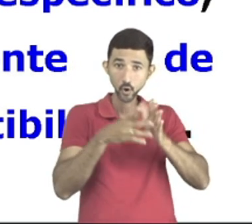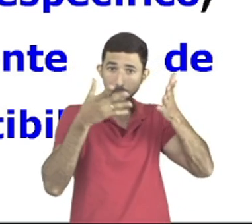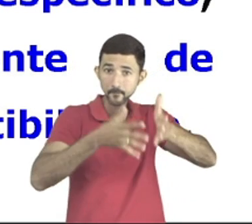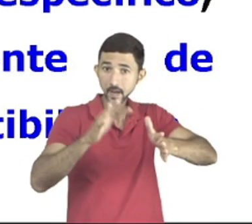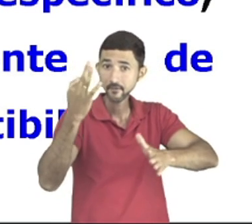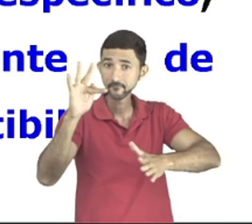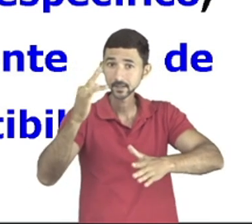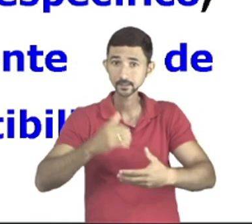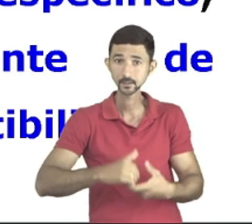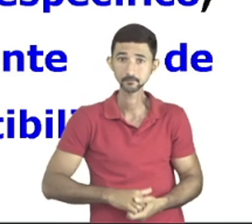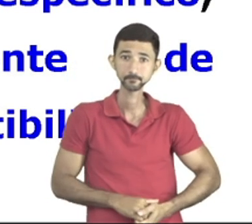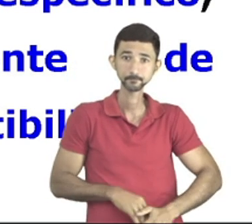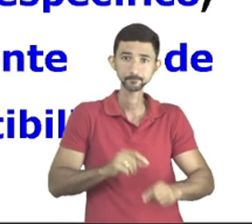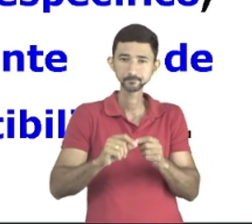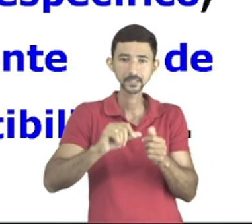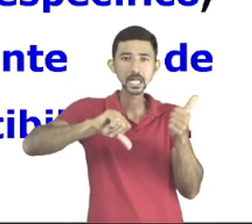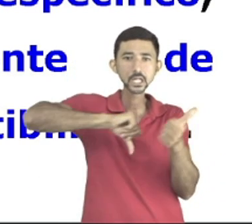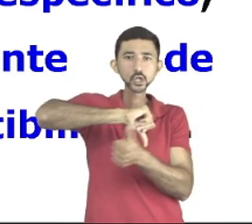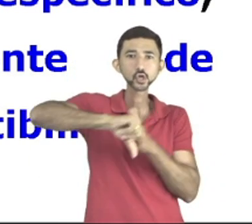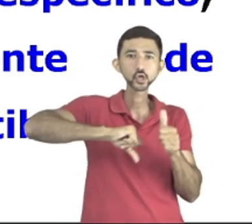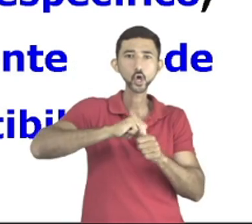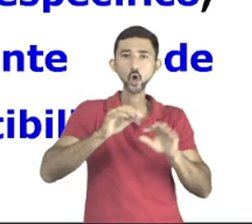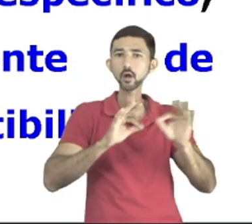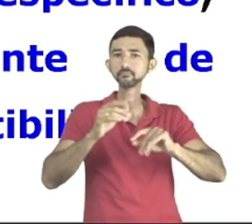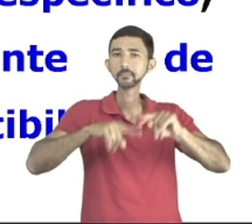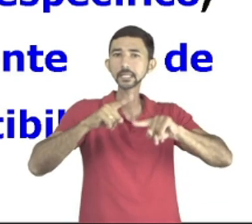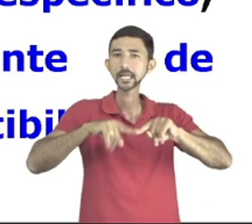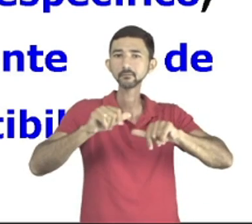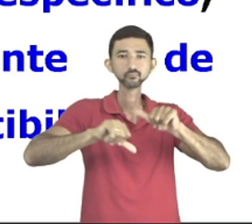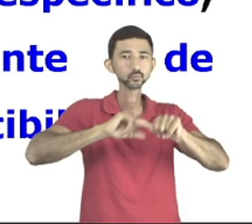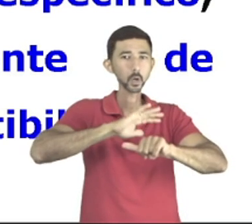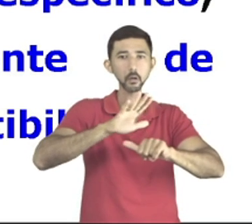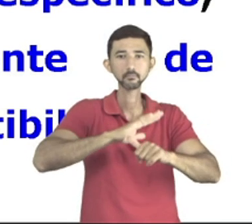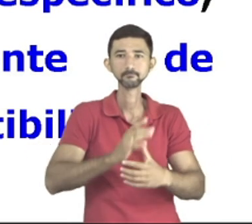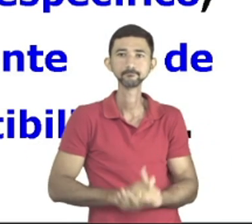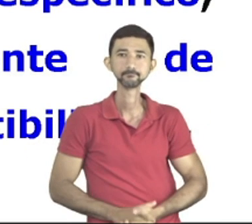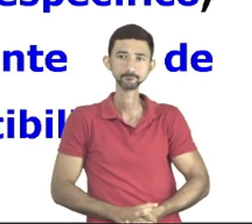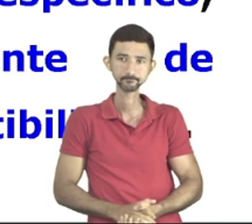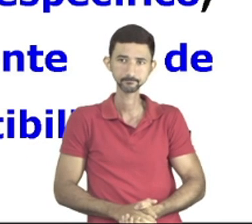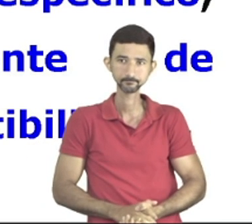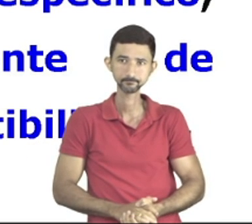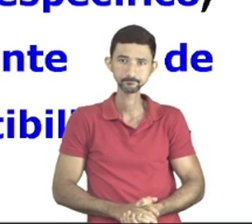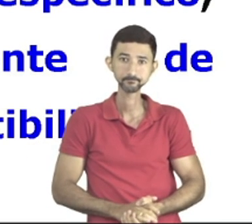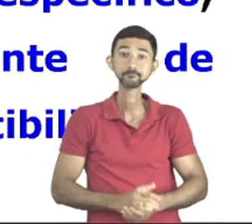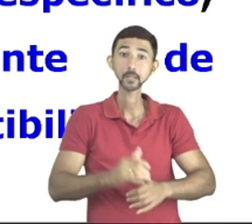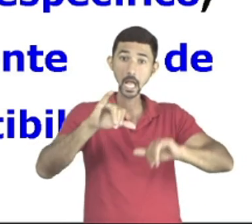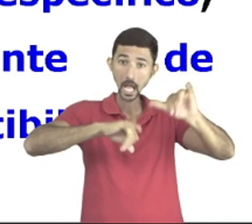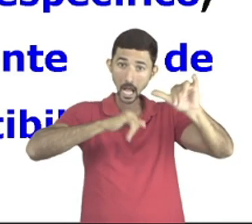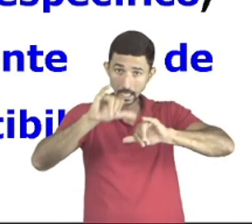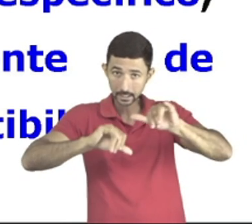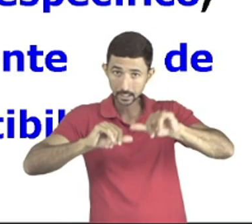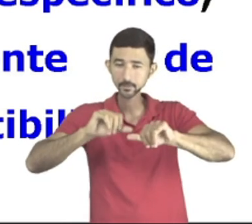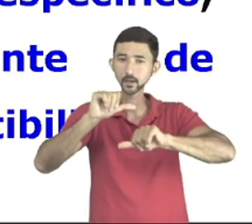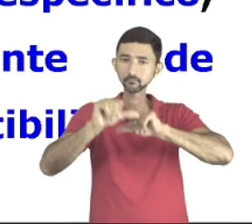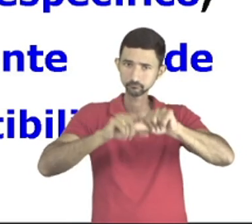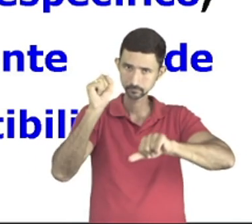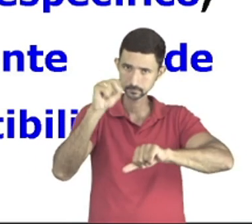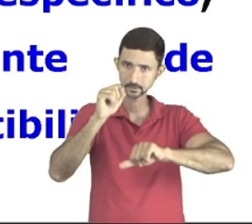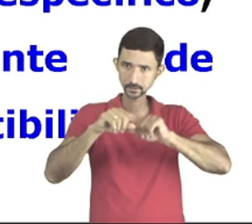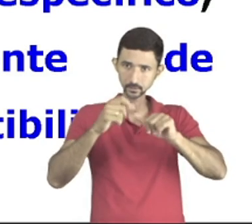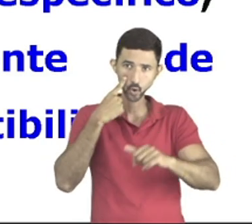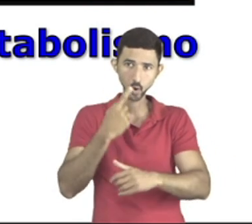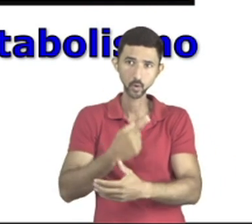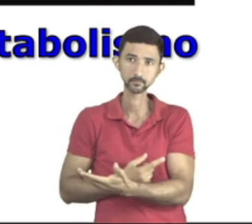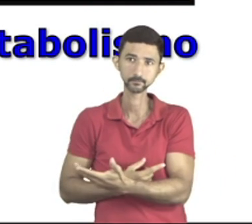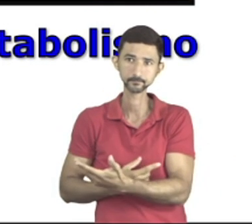específicas físicas, não altera a constituição da matéria, gente. Tá? A química altera.